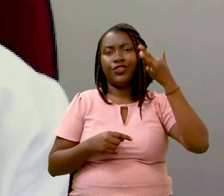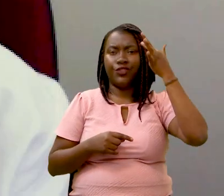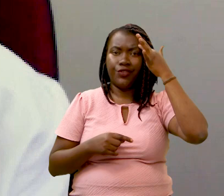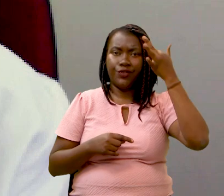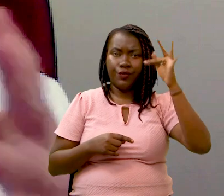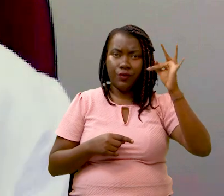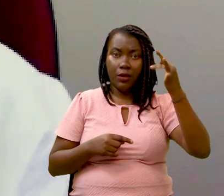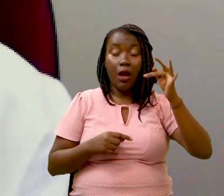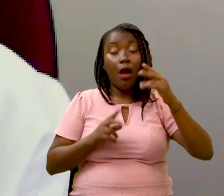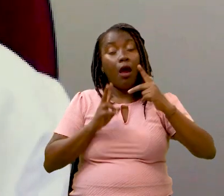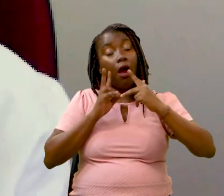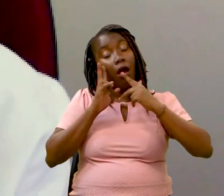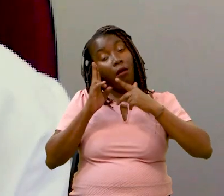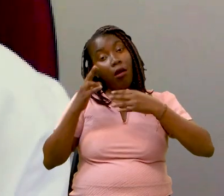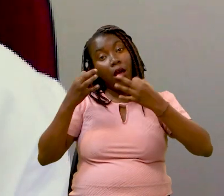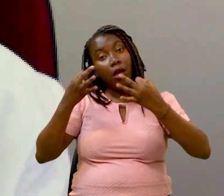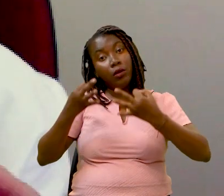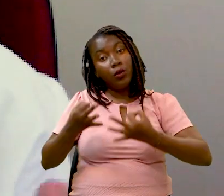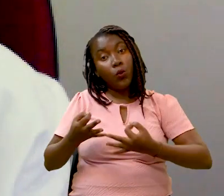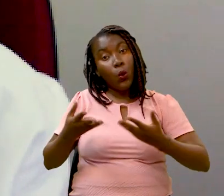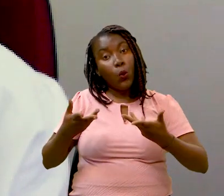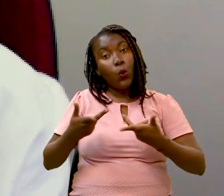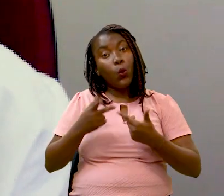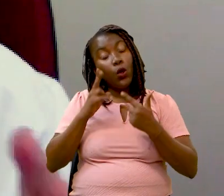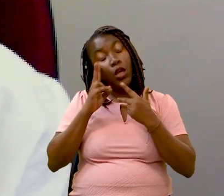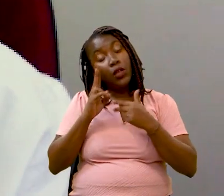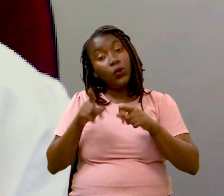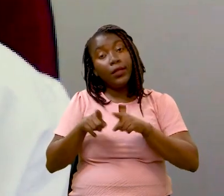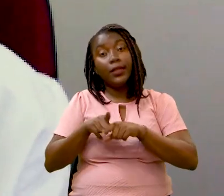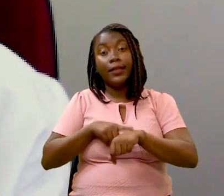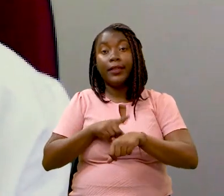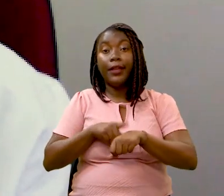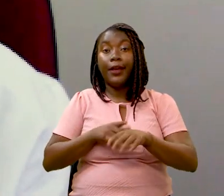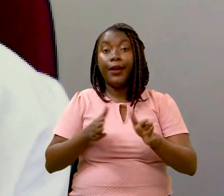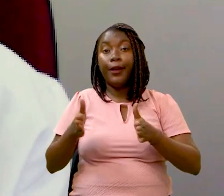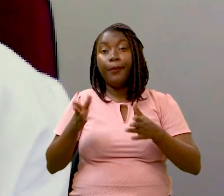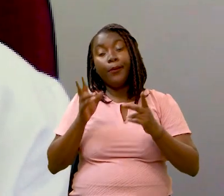à enxaqueca. Então, precisa ter um sono adequado, qualidade de sono e